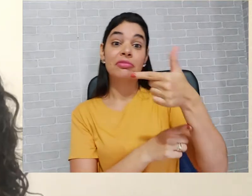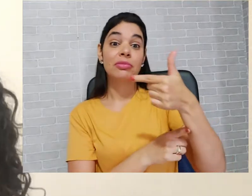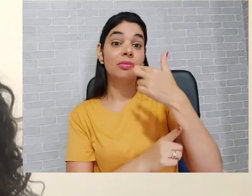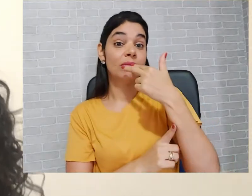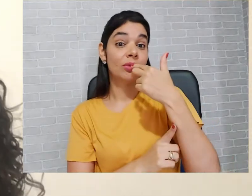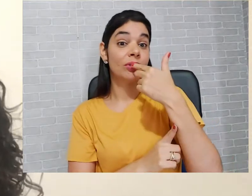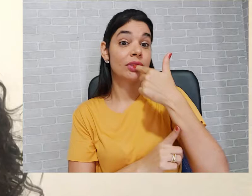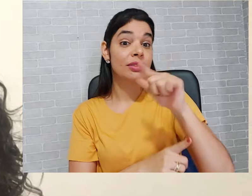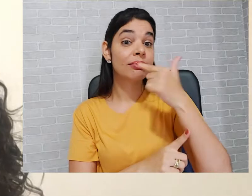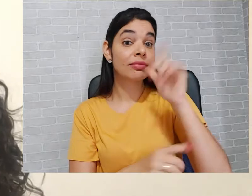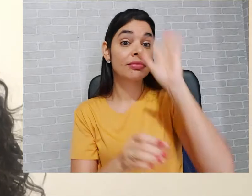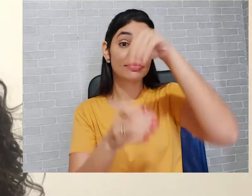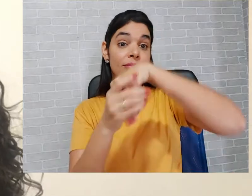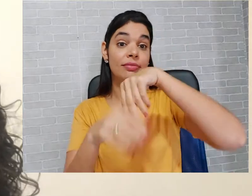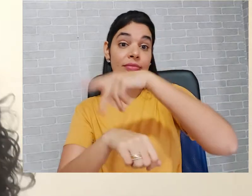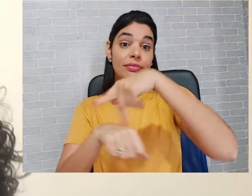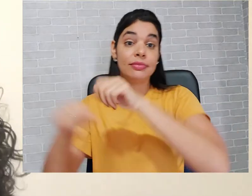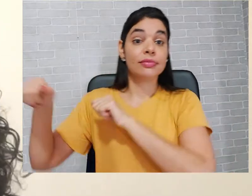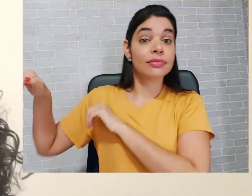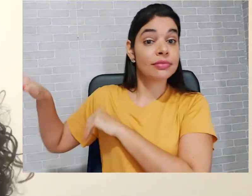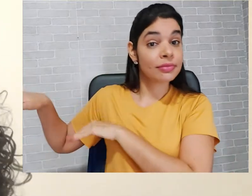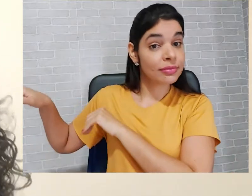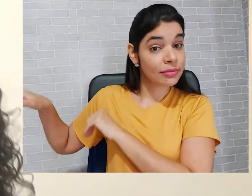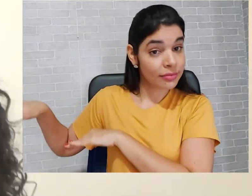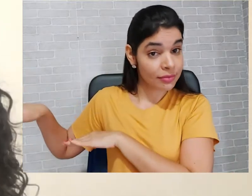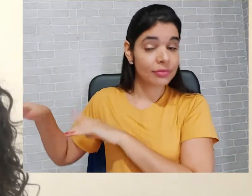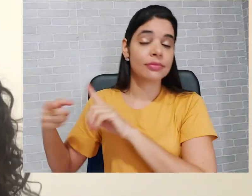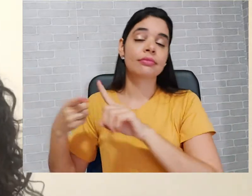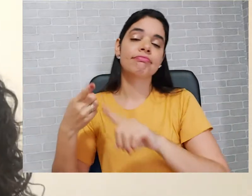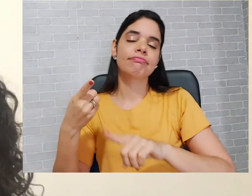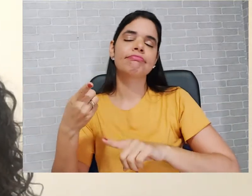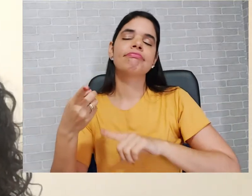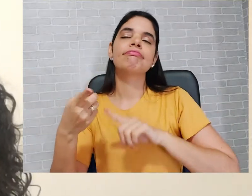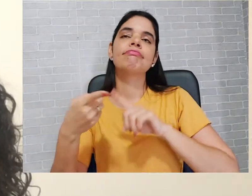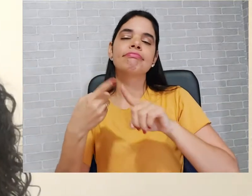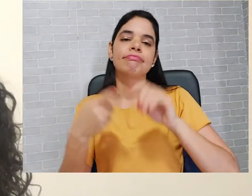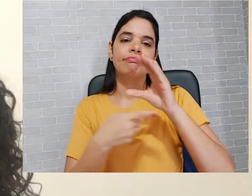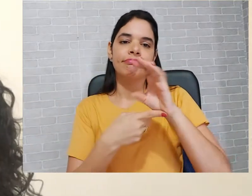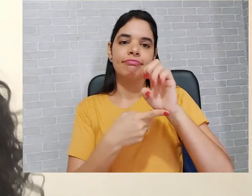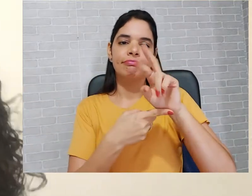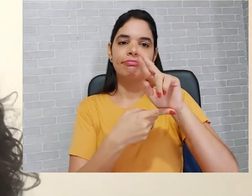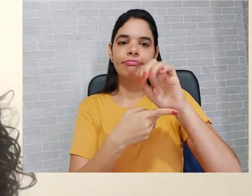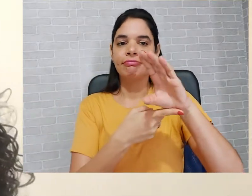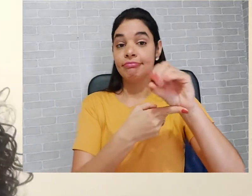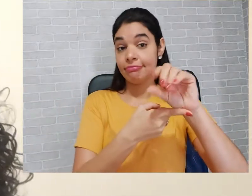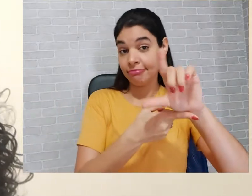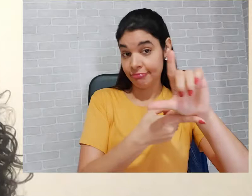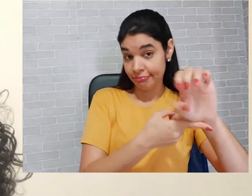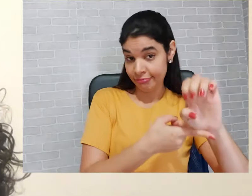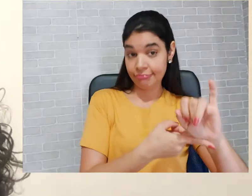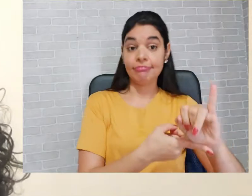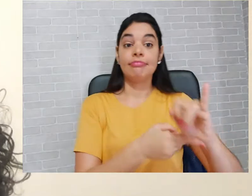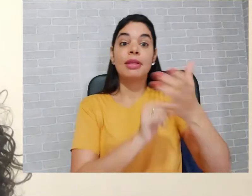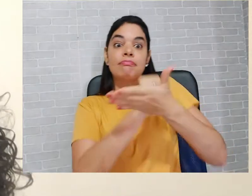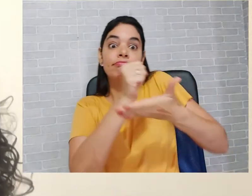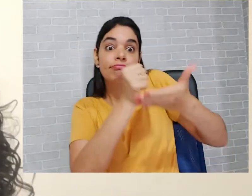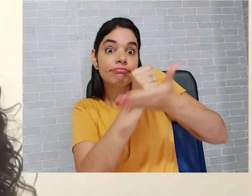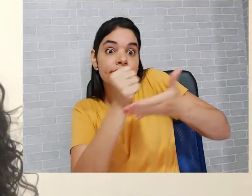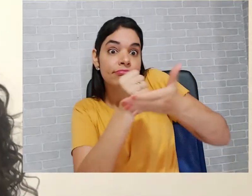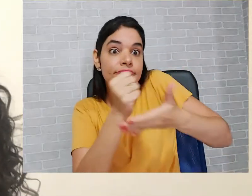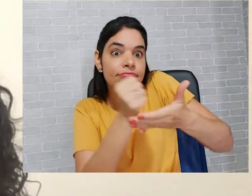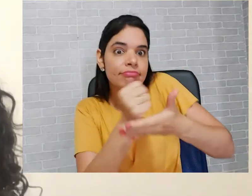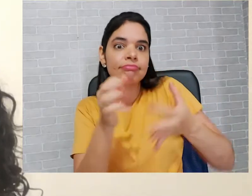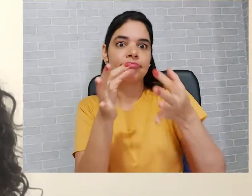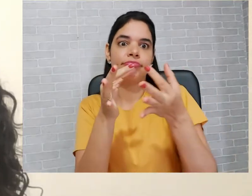12 línguas na Guiana Francesa. O créole, o créole com